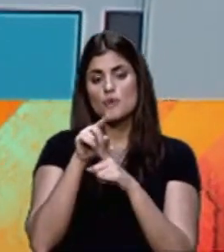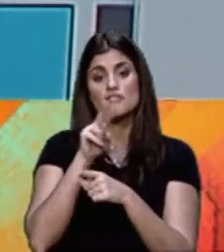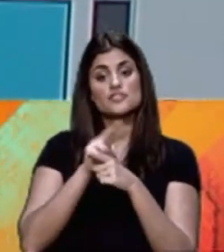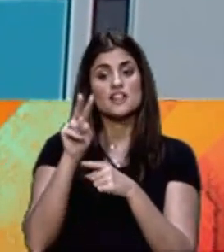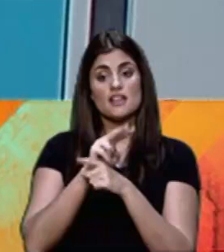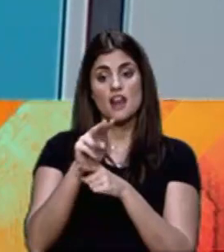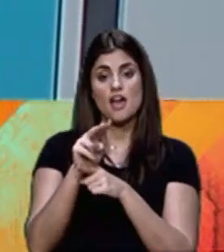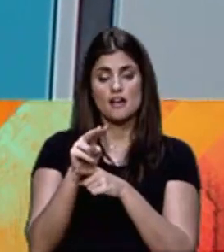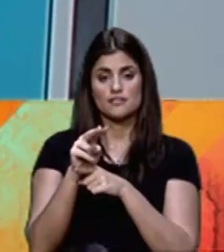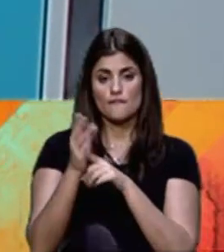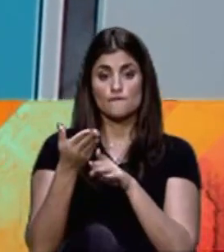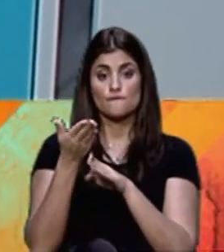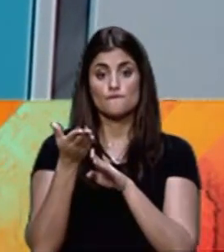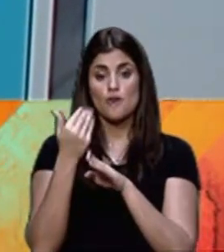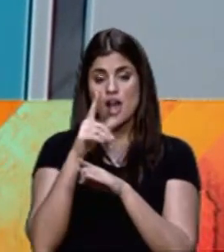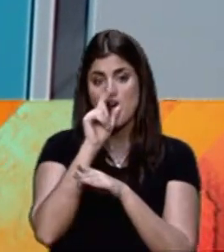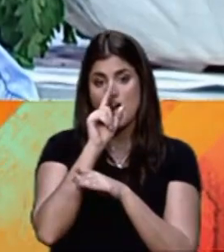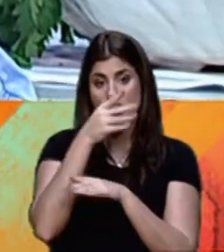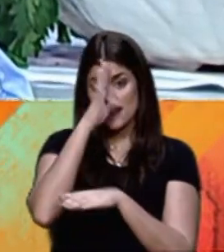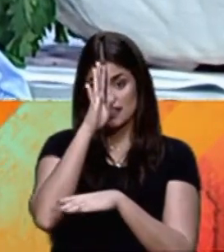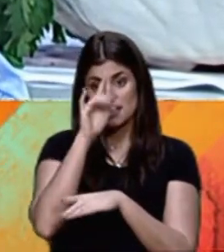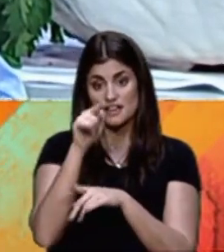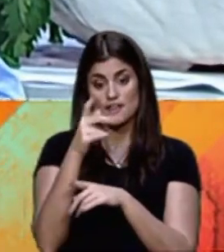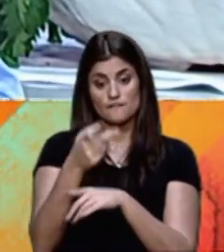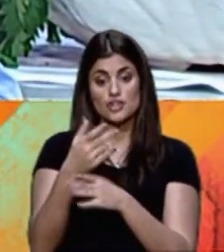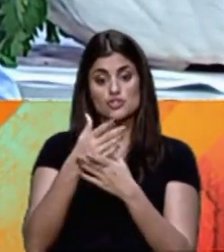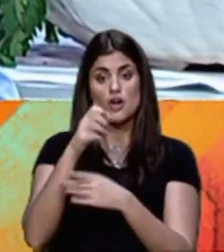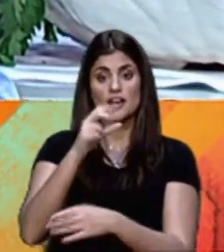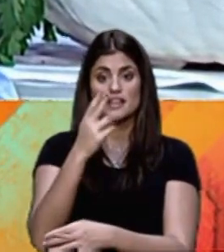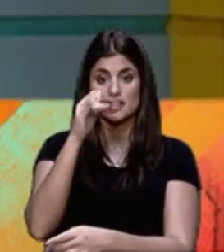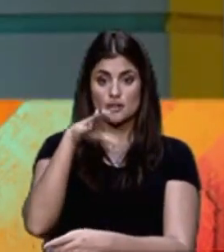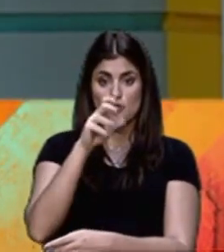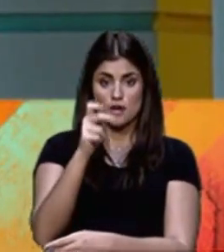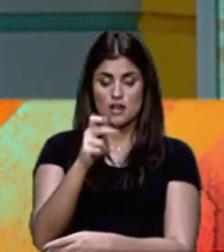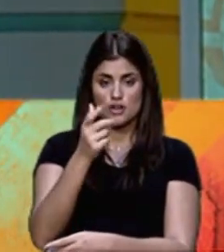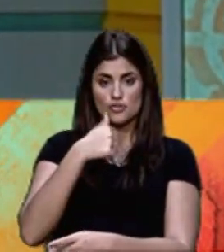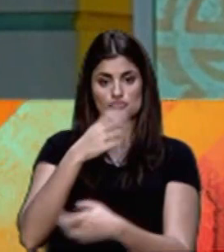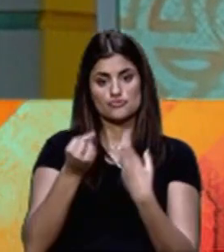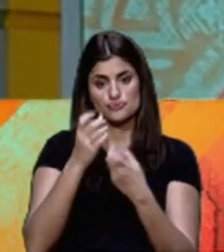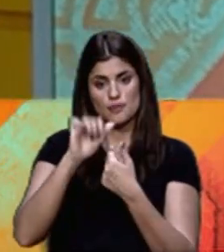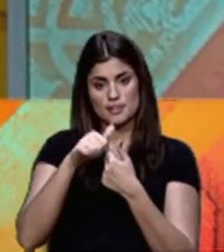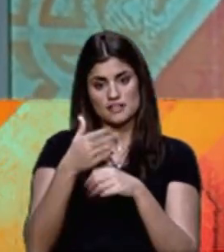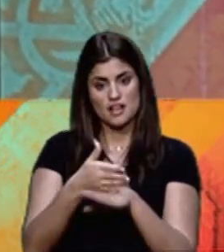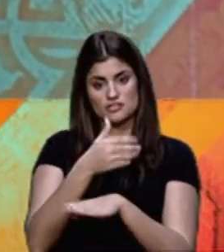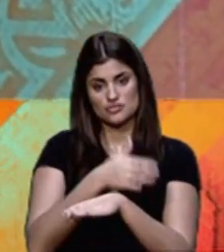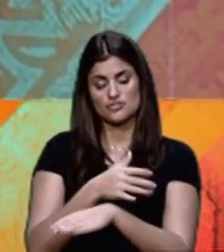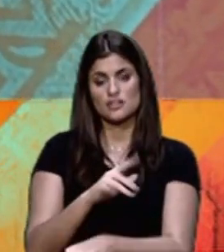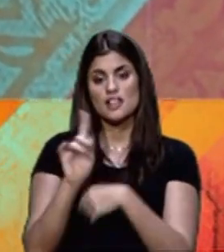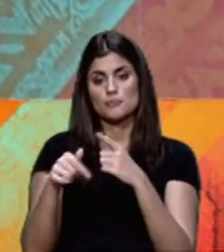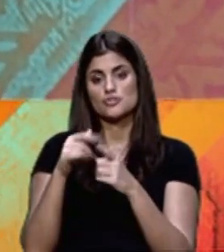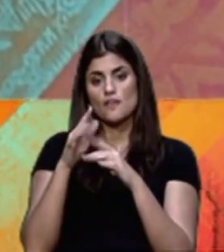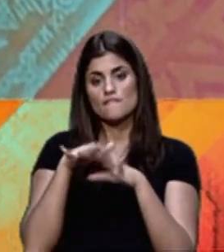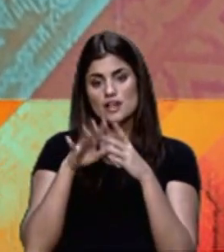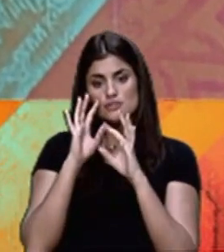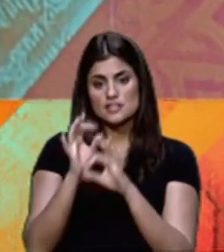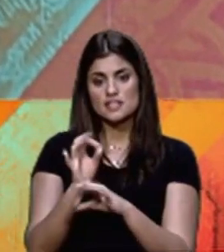vegetariana, não é? Uhum. Portanto, tiram a galinha e fica, sim, só com a quinoa. Exatamente. A batata, nós temos aqui, nós cozemos a batata então, e depois eu faço-lhe